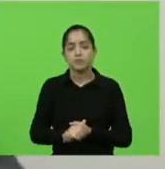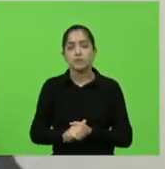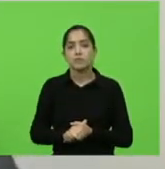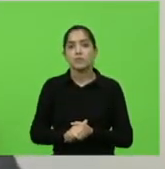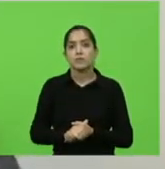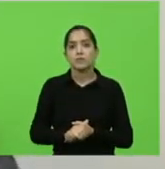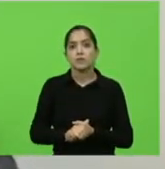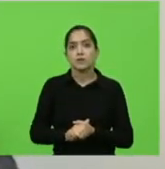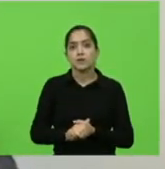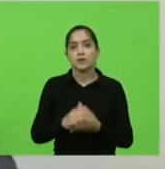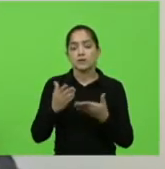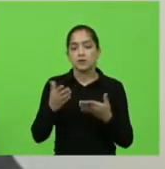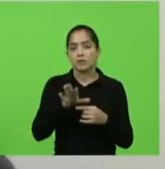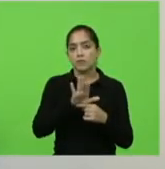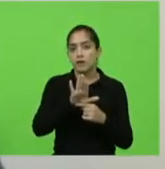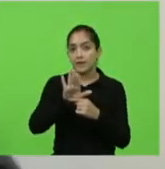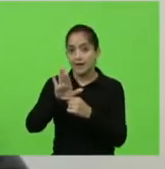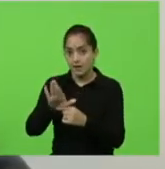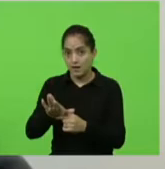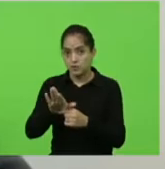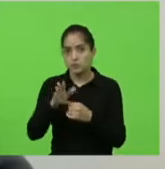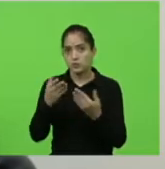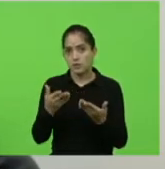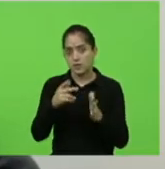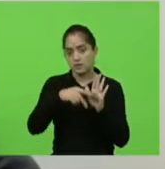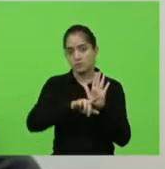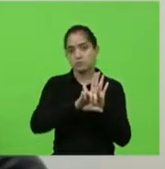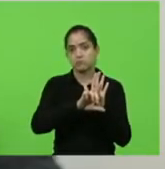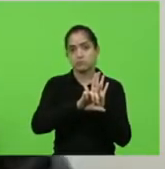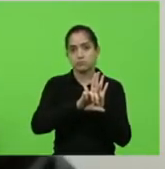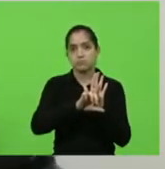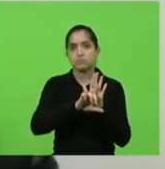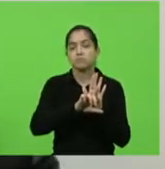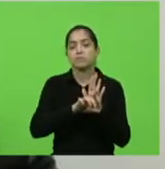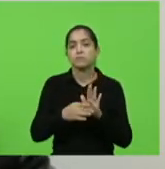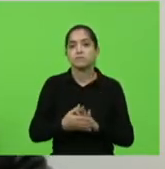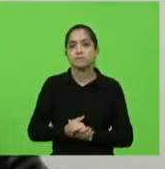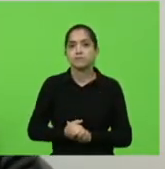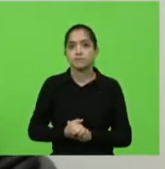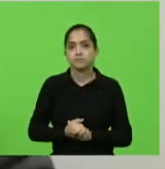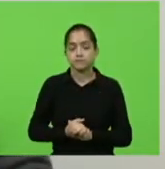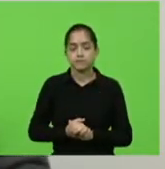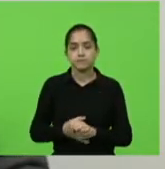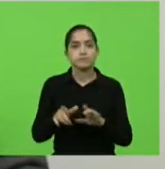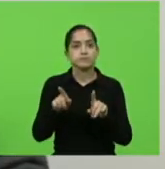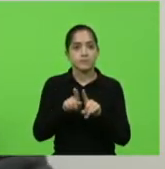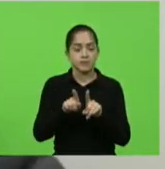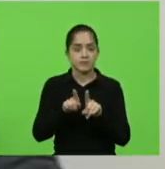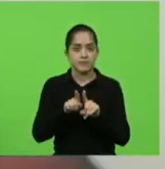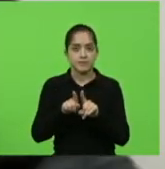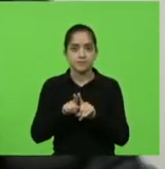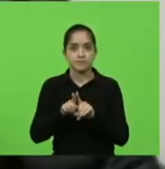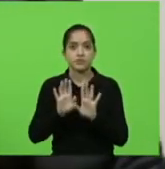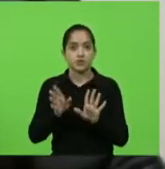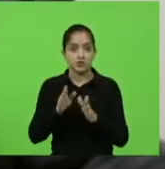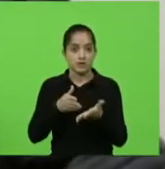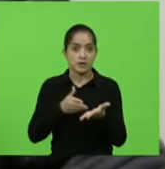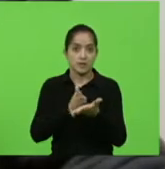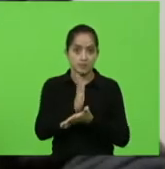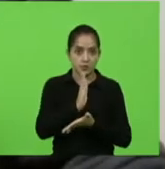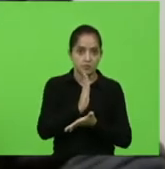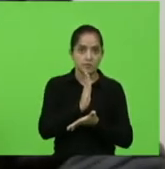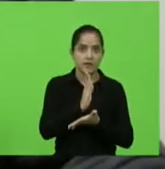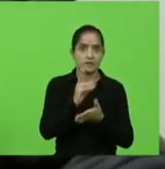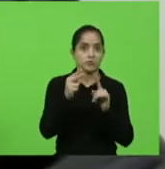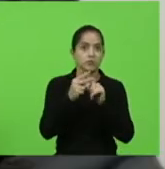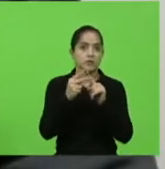vai este nosso projeto de lei. E a mesma medida já foi aprovada em